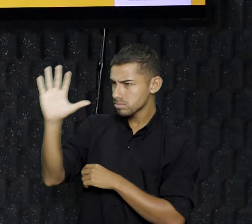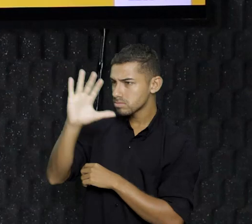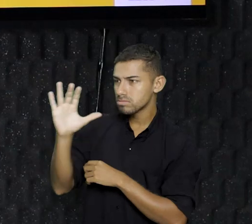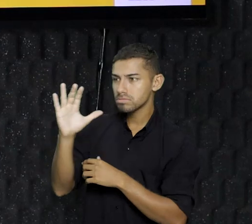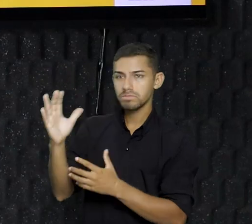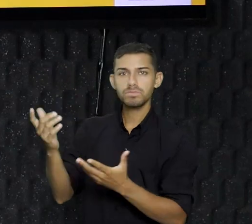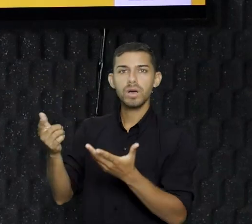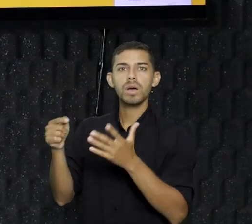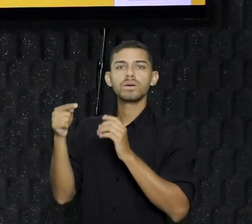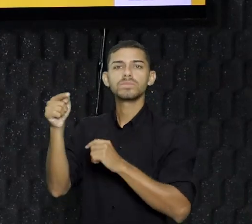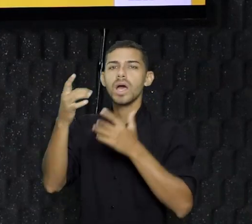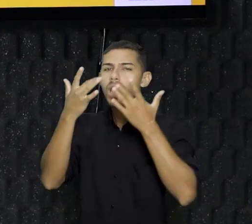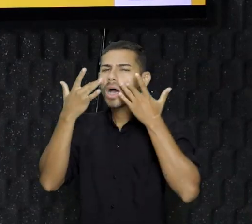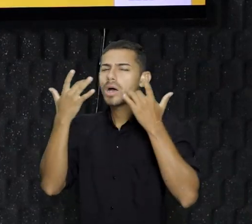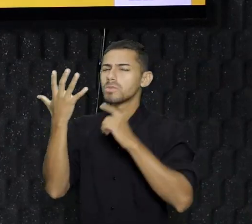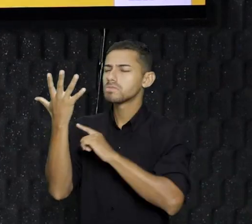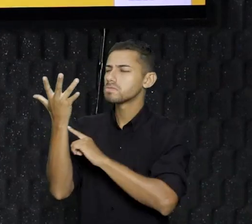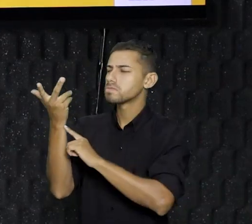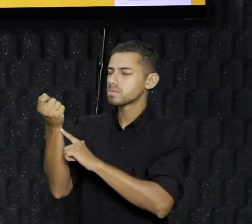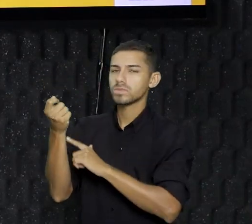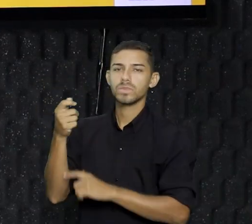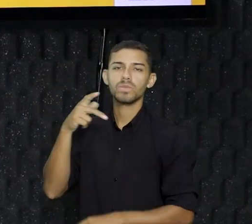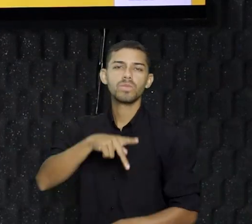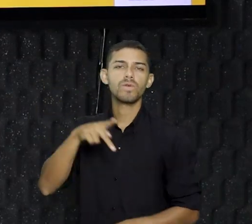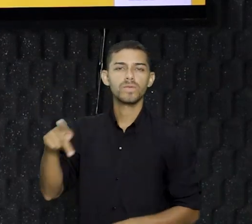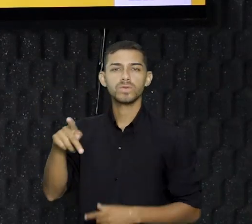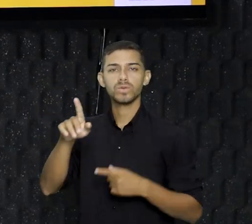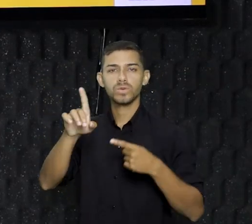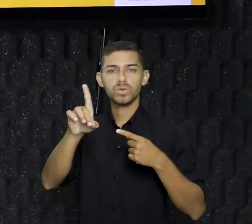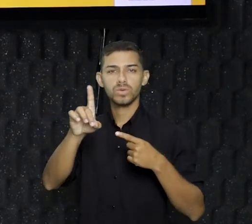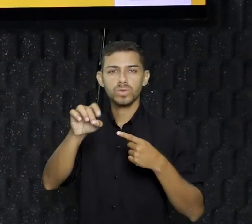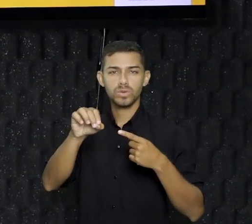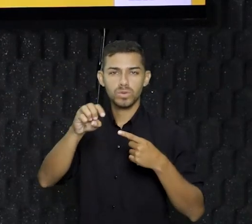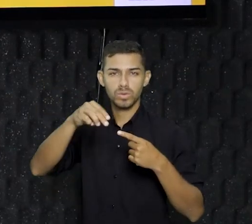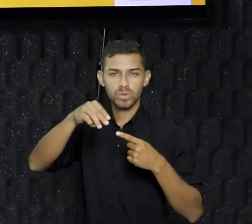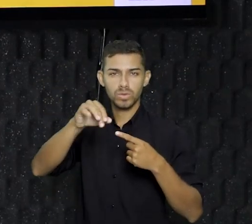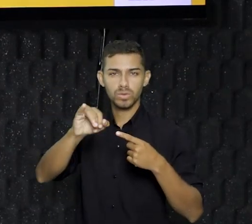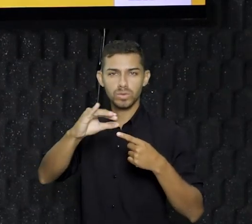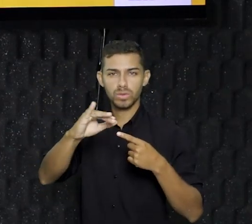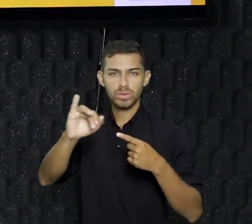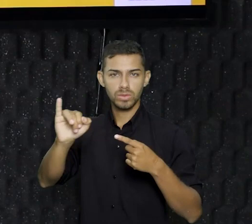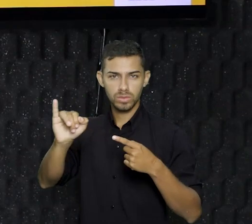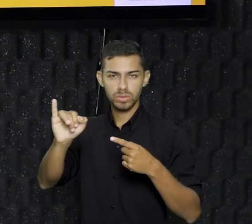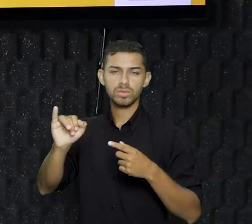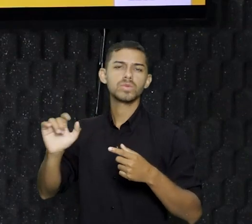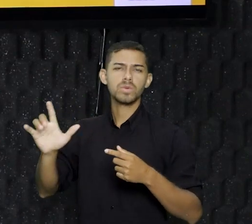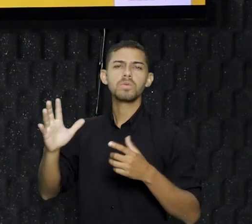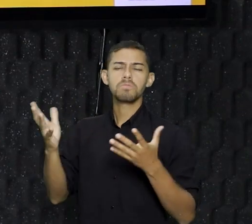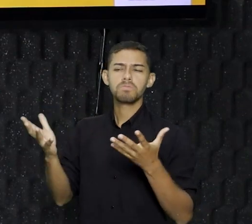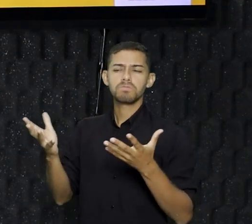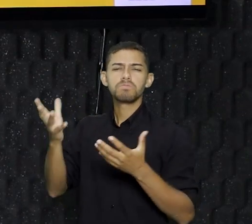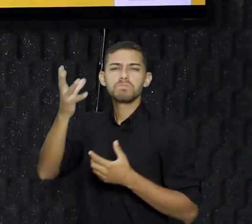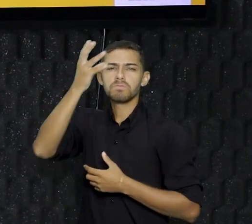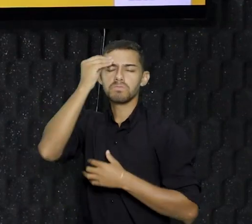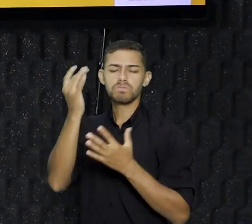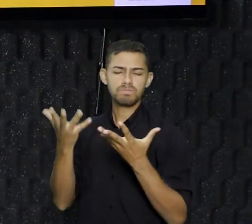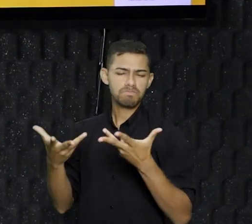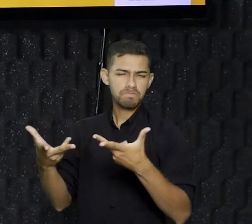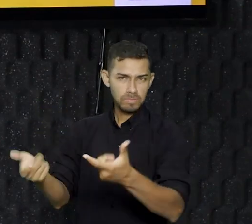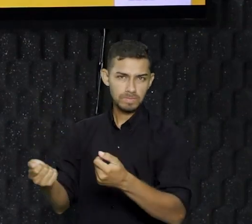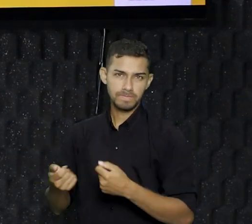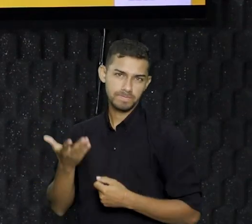da arte né o professor dominice aí domina muito bem essa questão E aí a menina vai